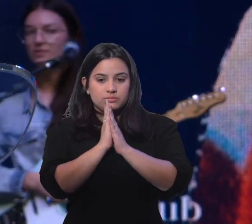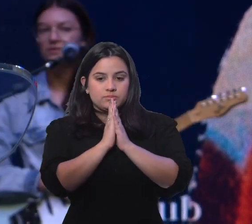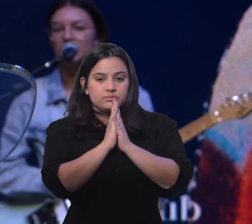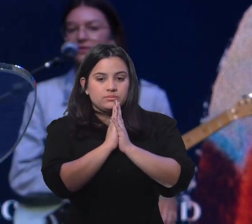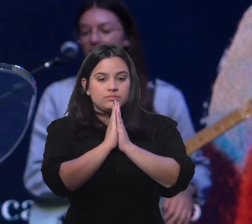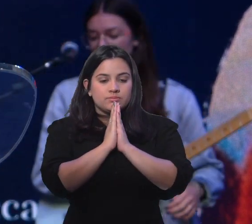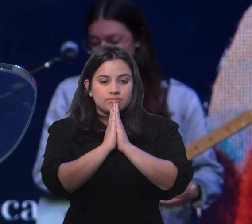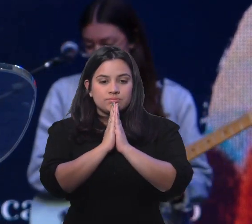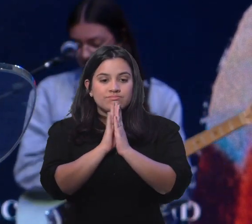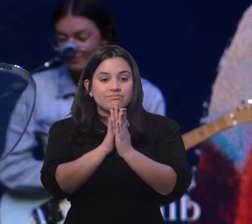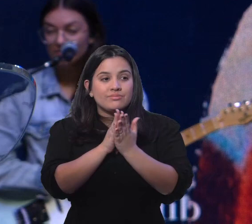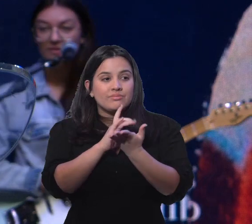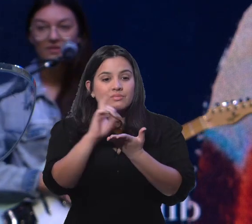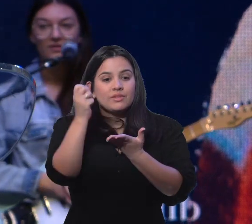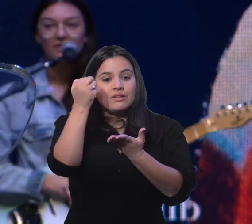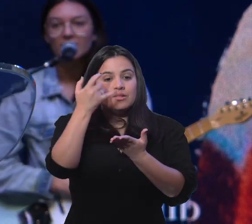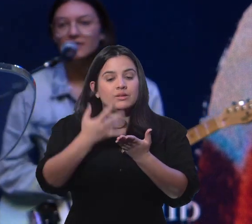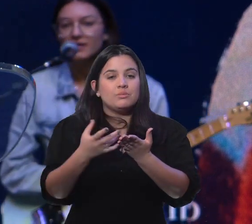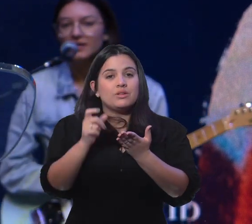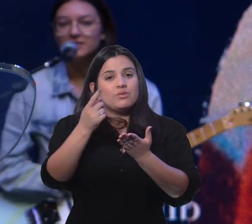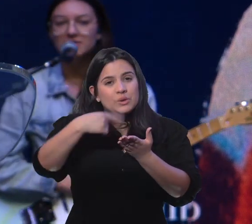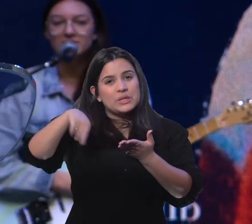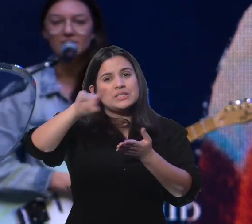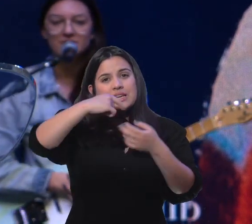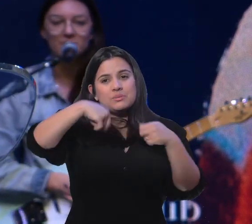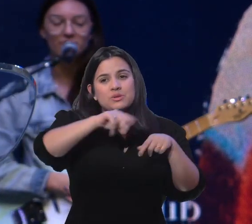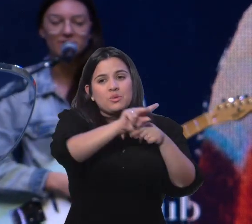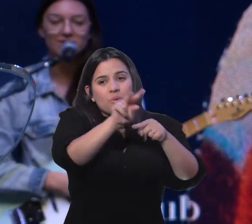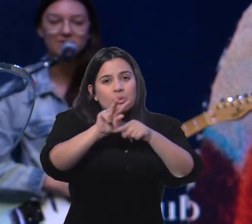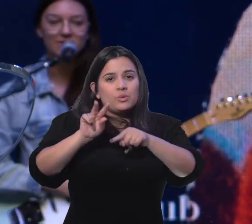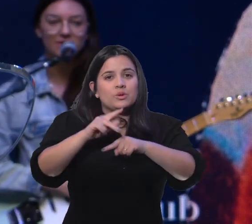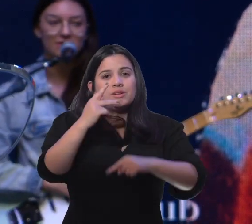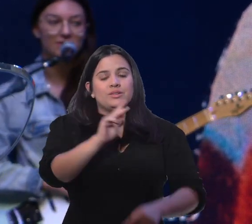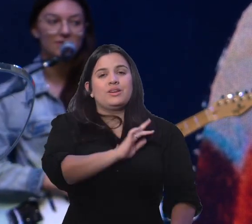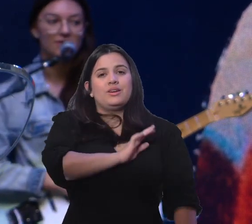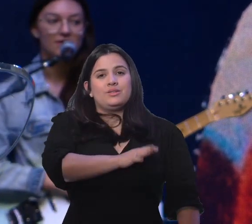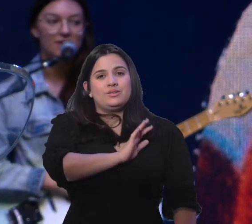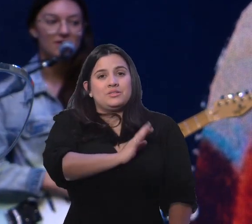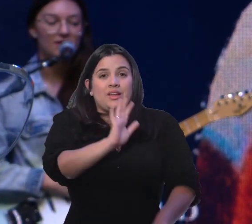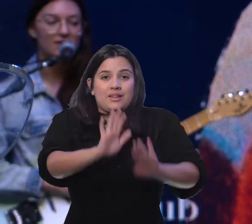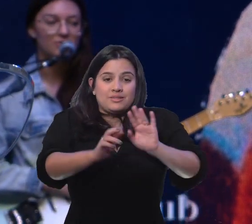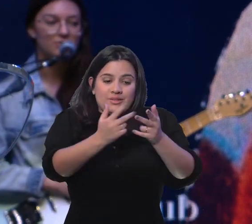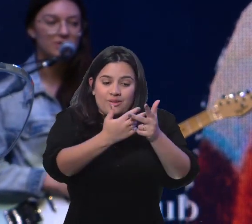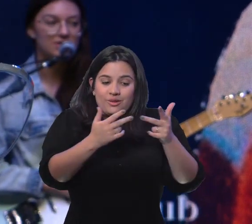A palavra de Deus diz, guarde seu coração. Tem coisas que não funcionam.